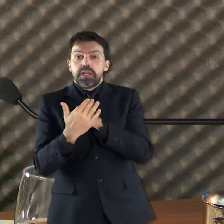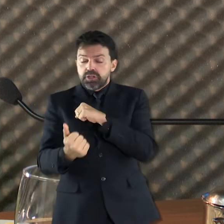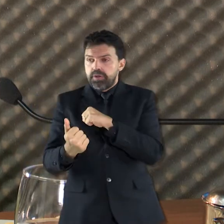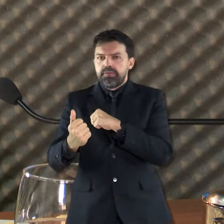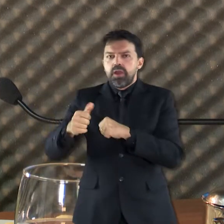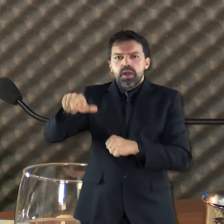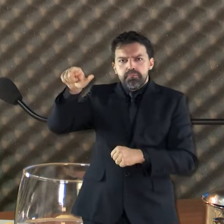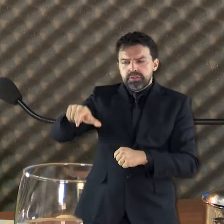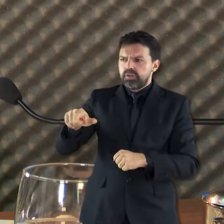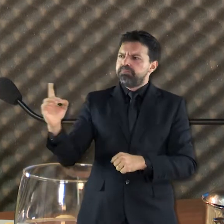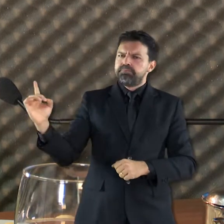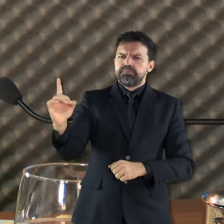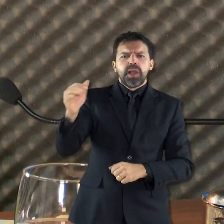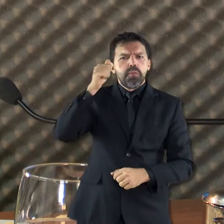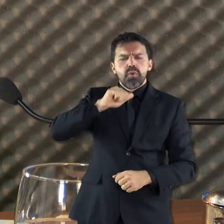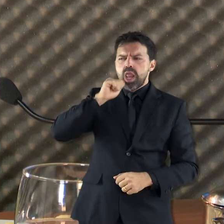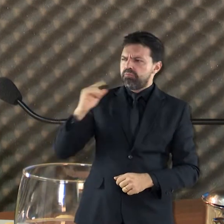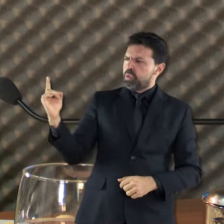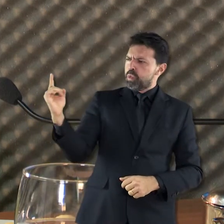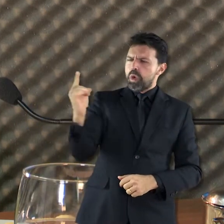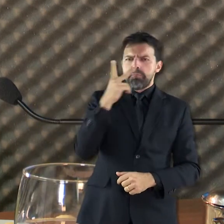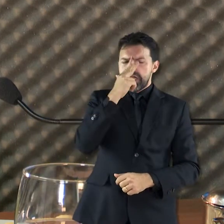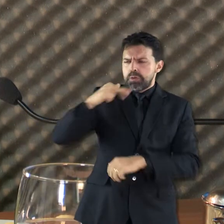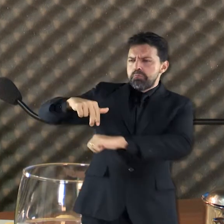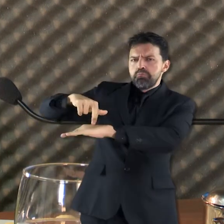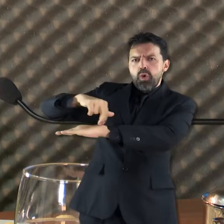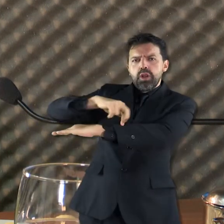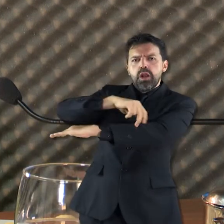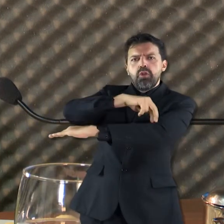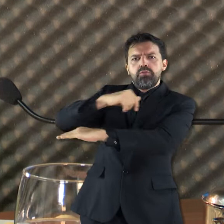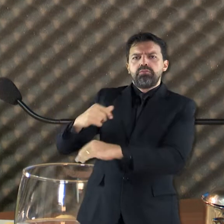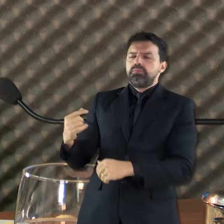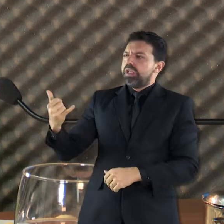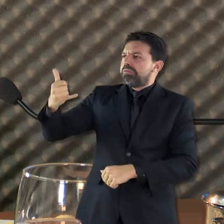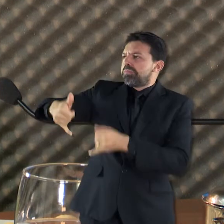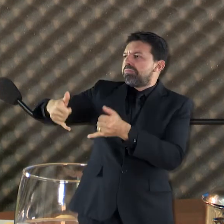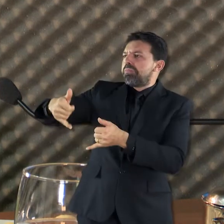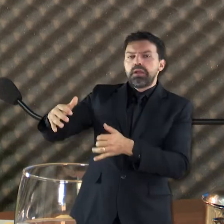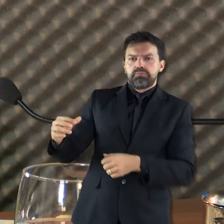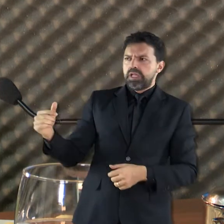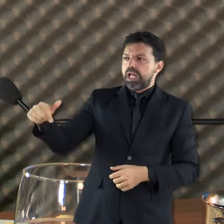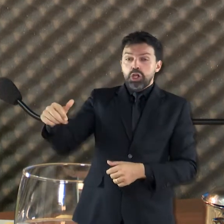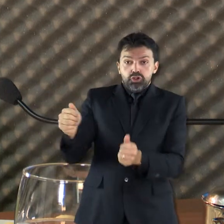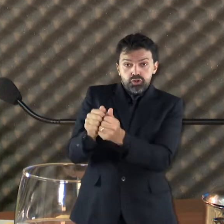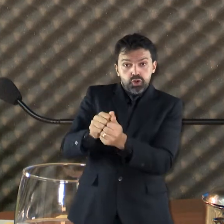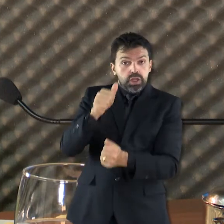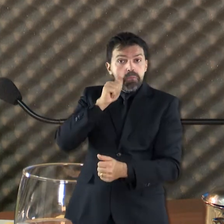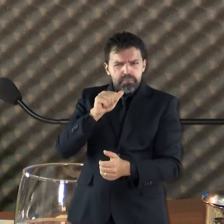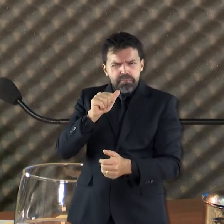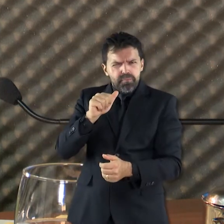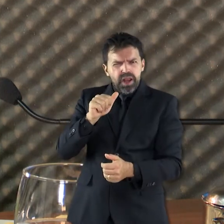aí passou uma moça super elegante, alta, parecia uma modelo, e do lado atrás vinha uma senhora que parecia ser a mãe dela, assim, velhinha, andando